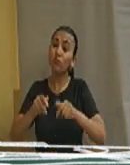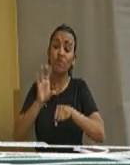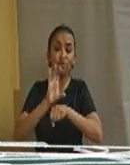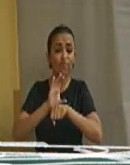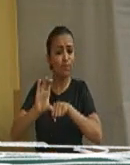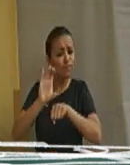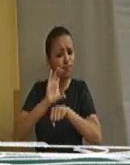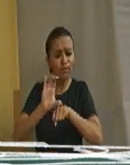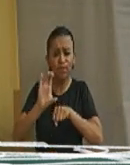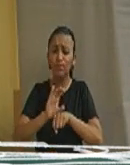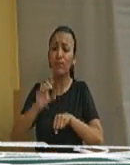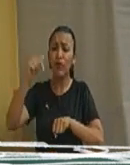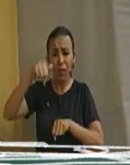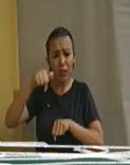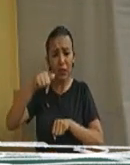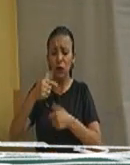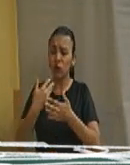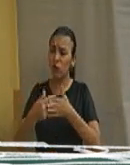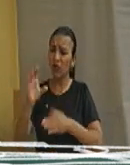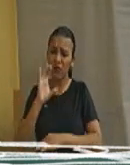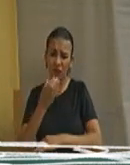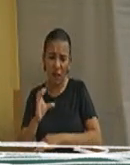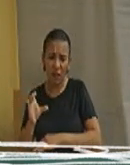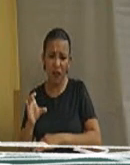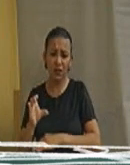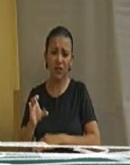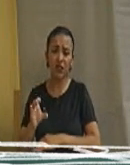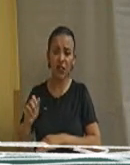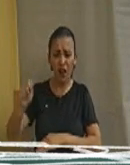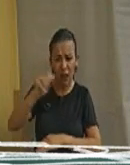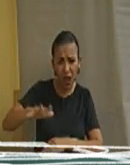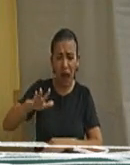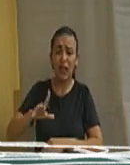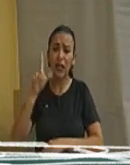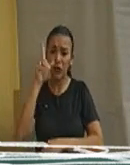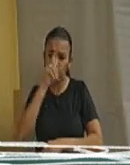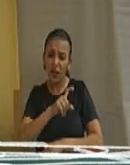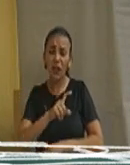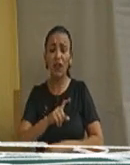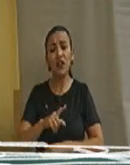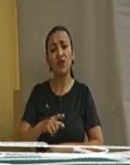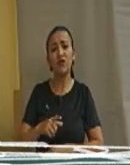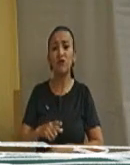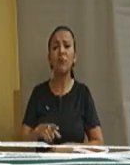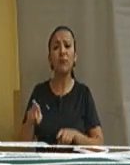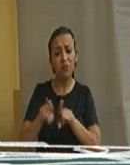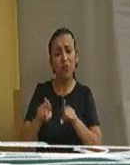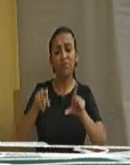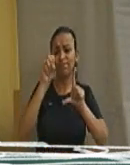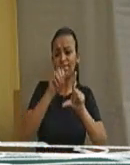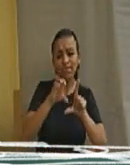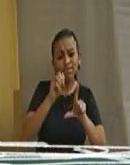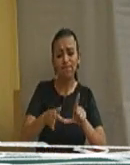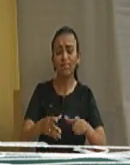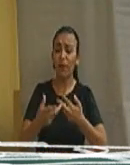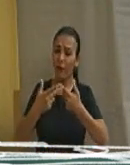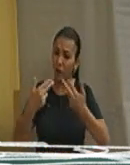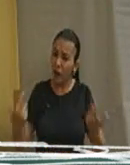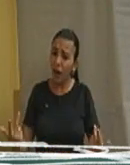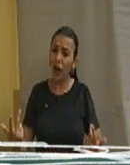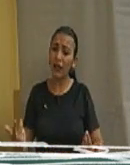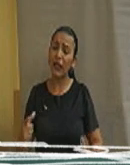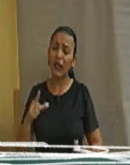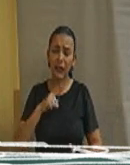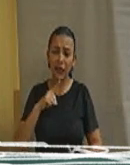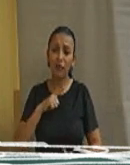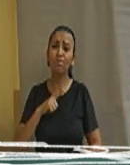nossa universidade, de todas as ciências, das áreas mais duras às licenciaturas, seriamente atingidas por um